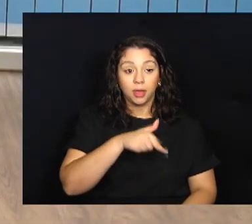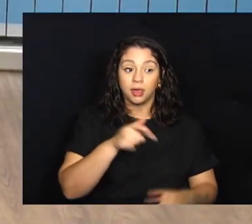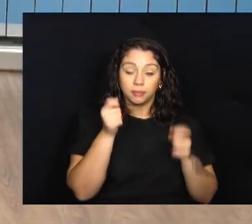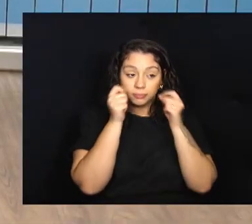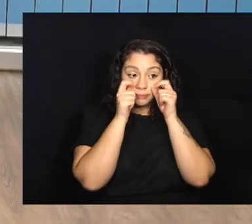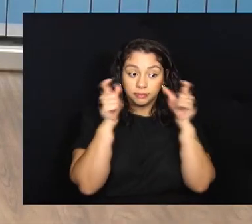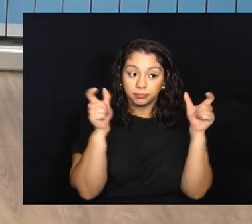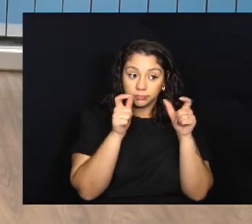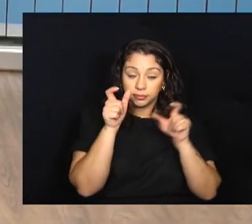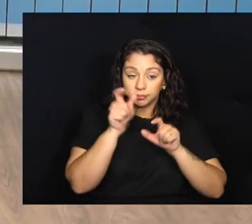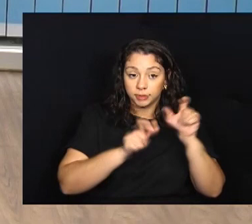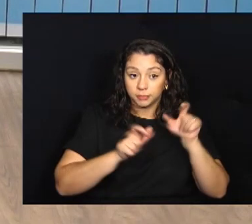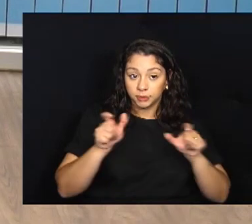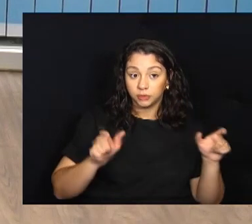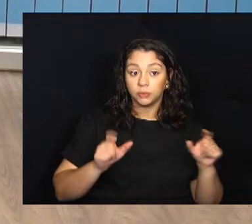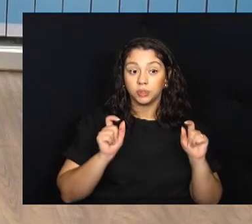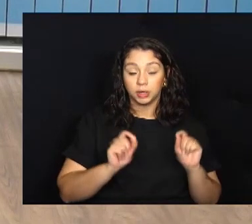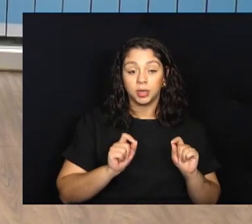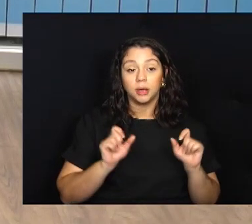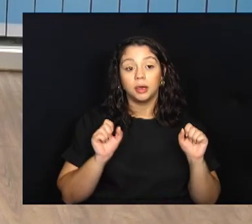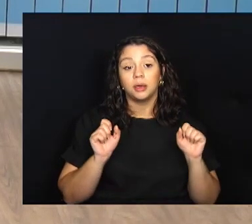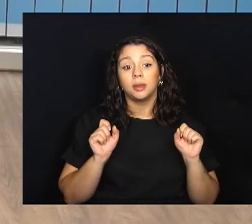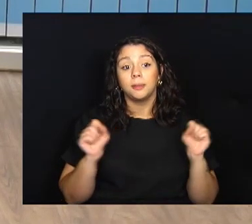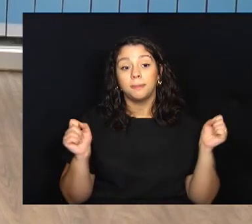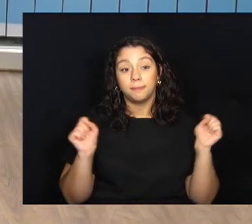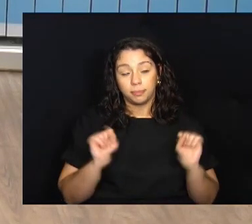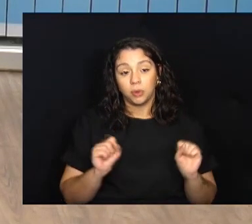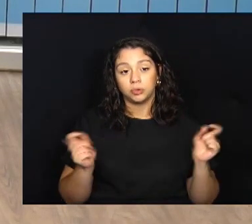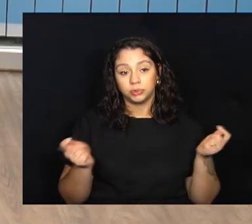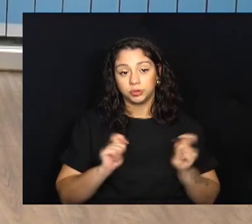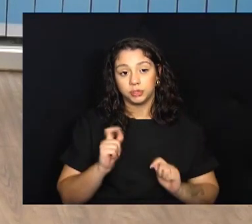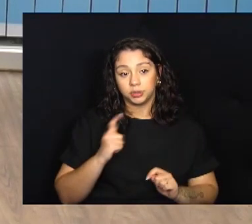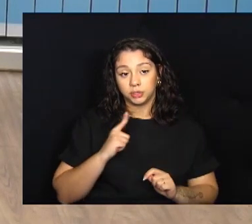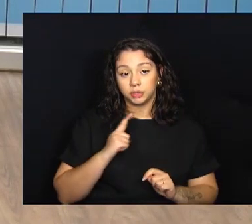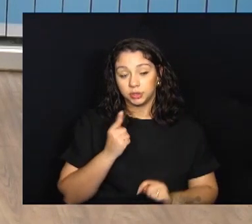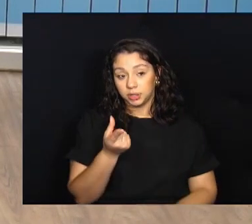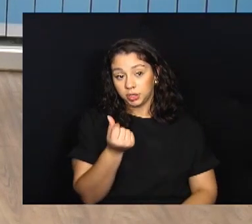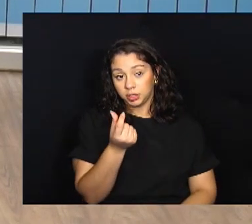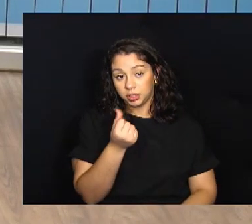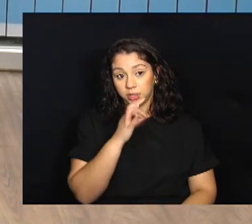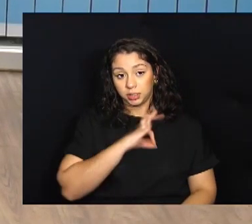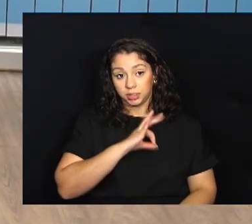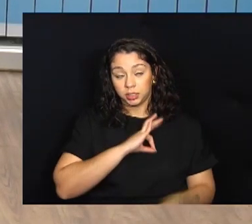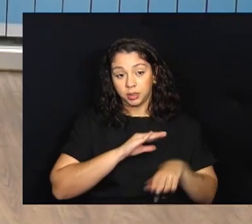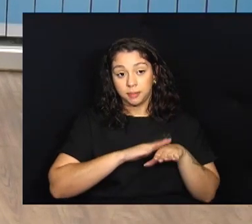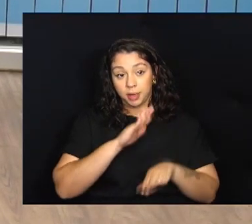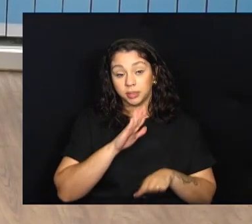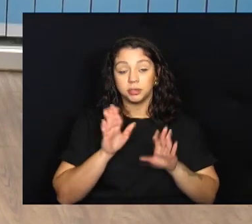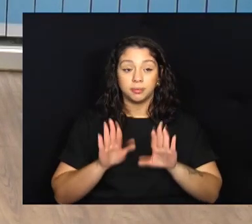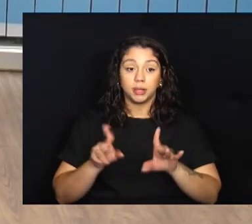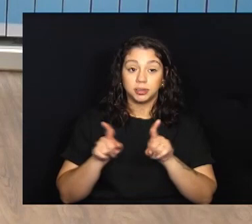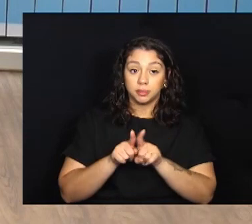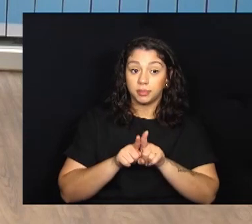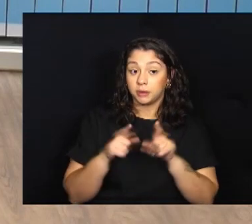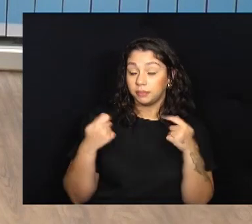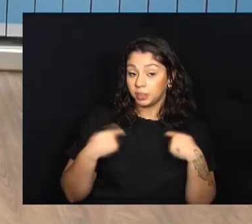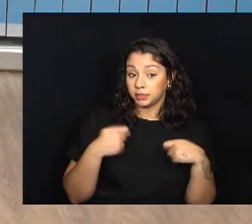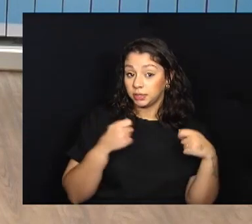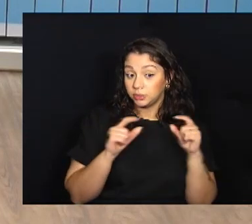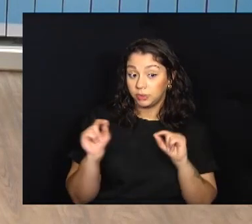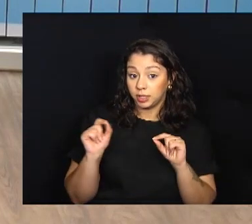As pessoas podem, né, correr atrás de ter uma renda a mais, uma renda extra, só que também precisam ficar